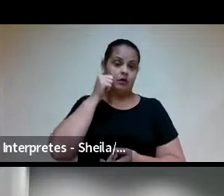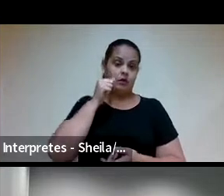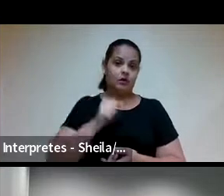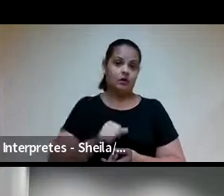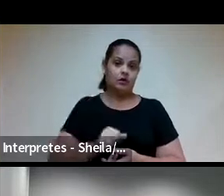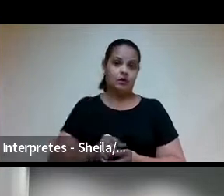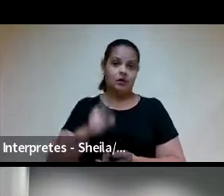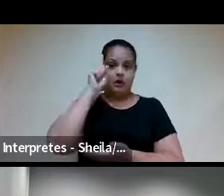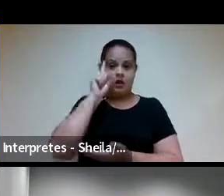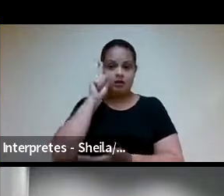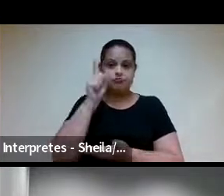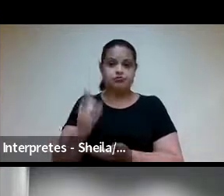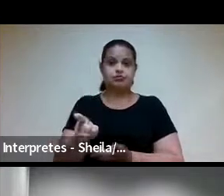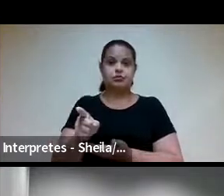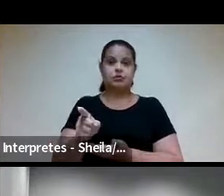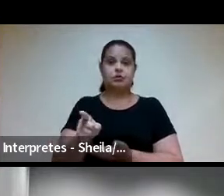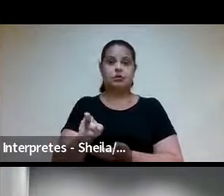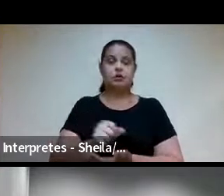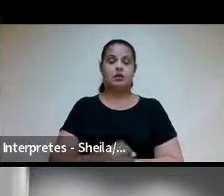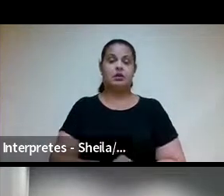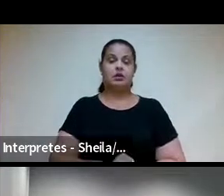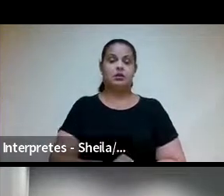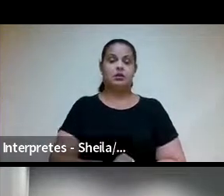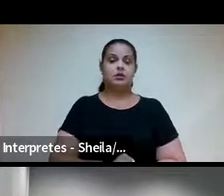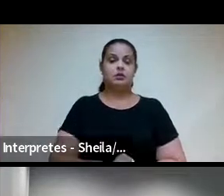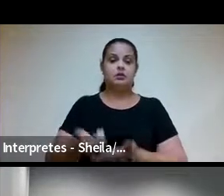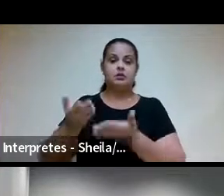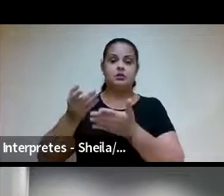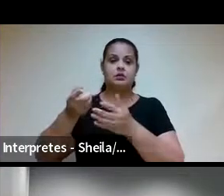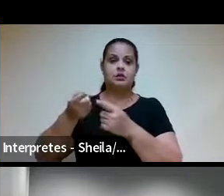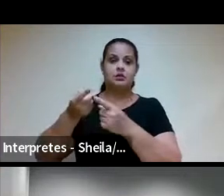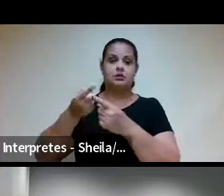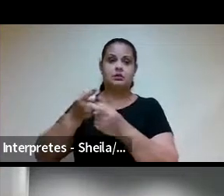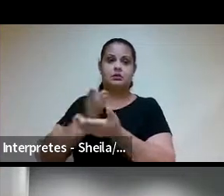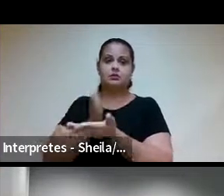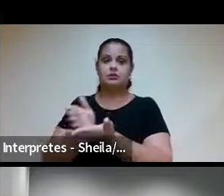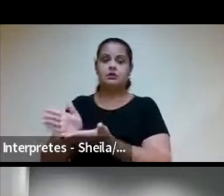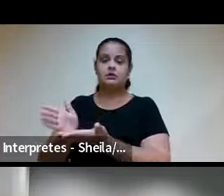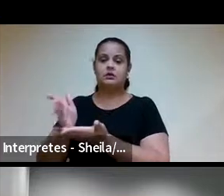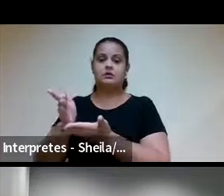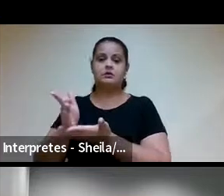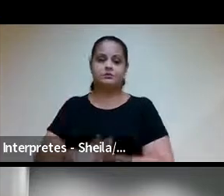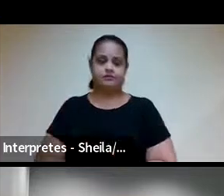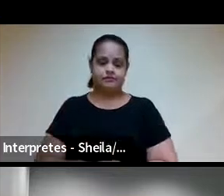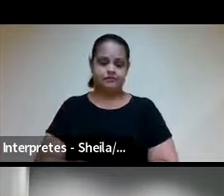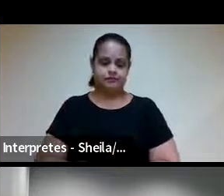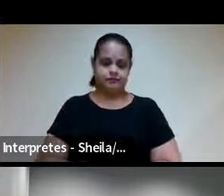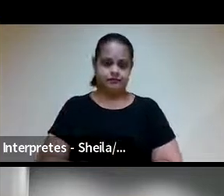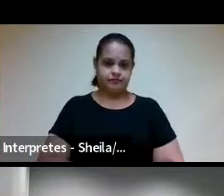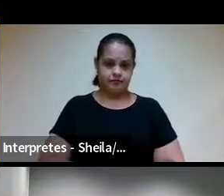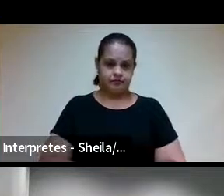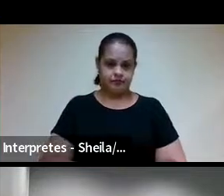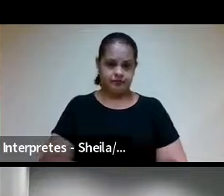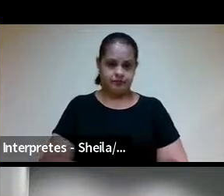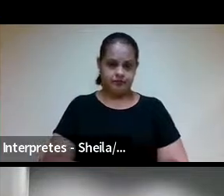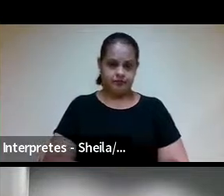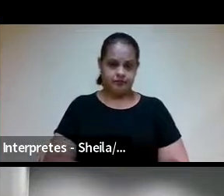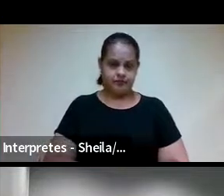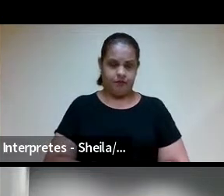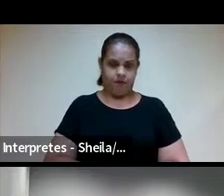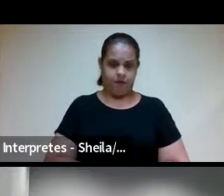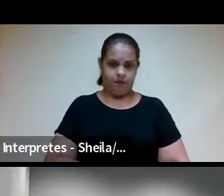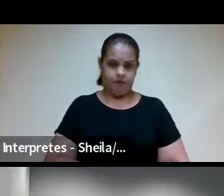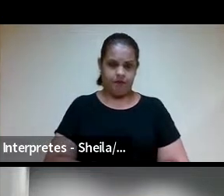de desvios e cercada de corruptos. No caso dela, acusada de desvios. Então, em face, como